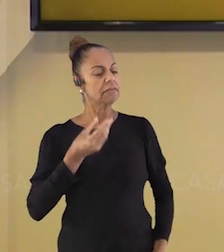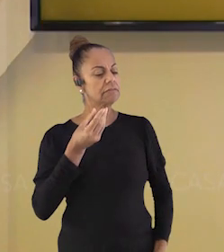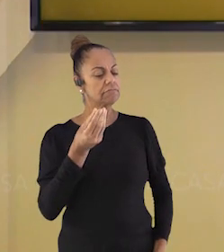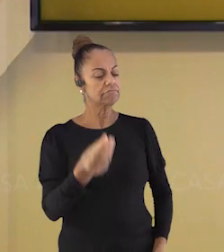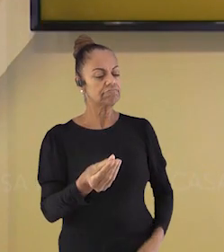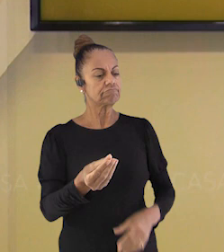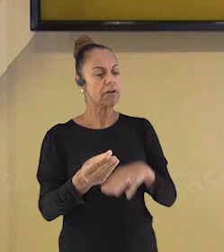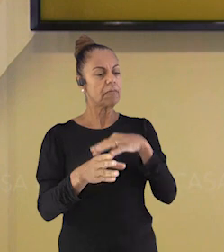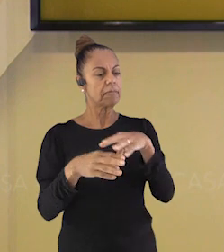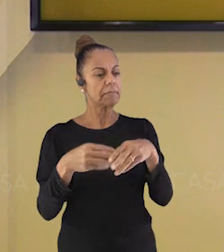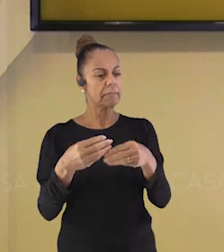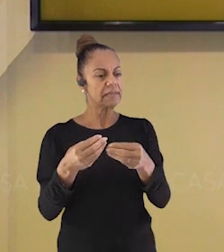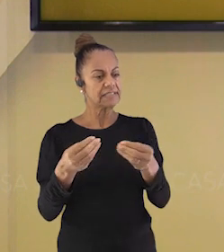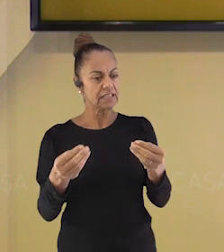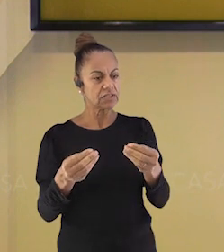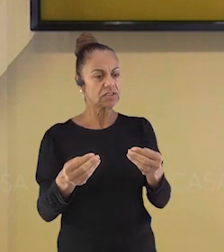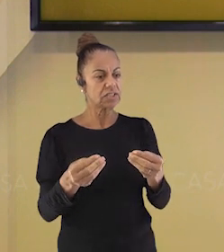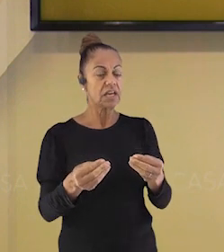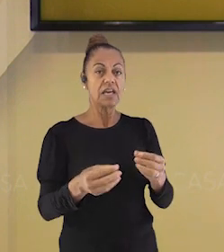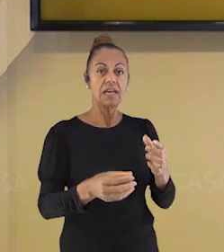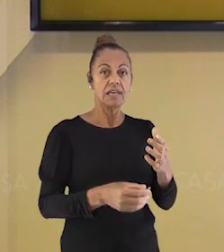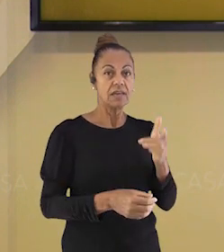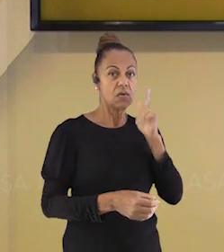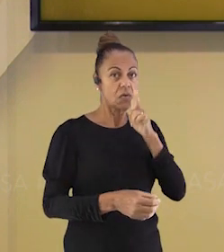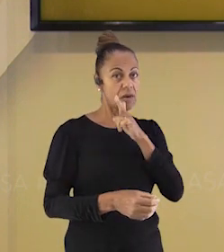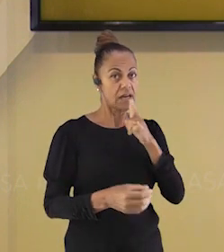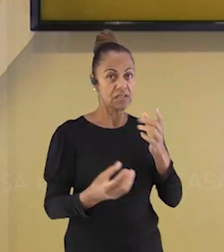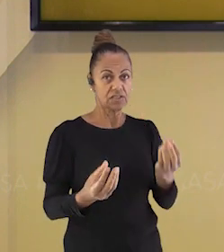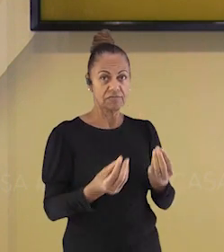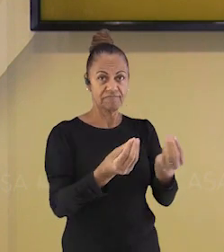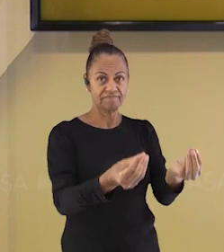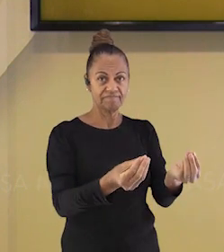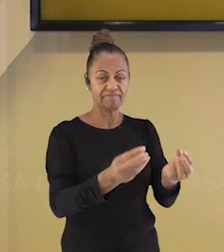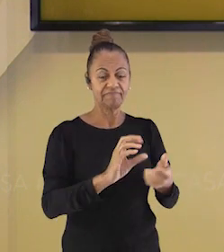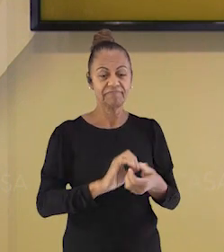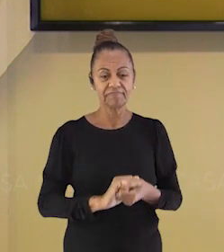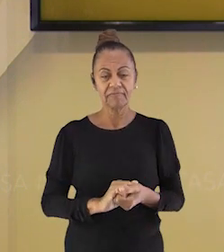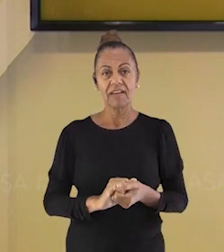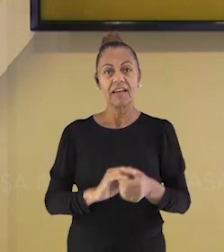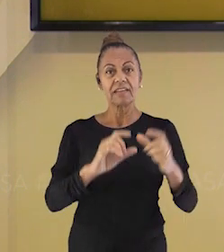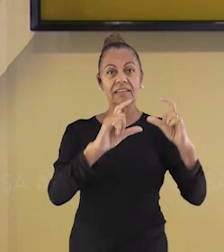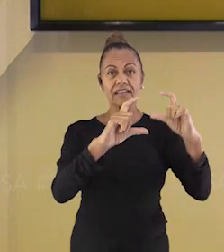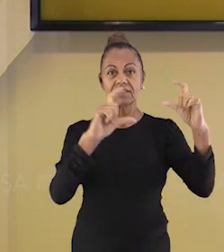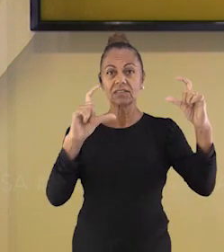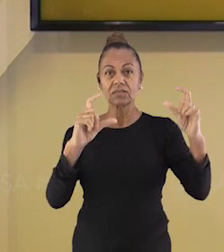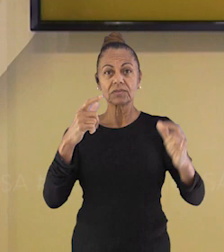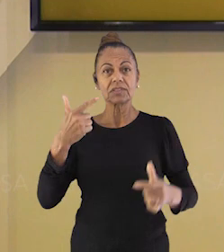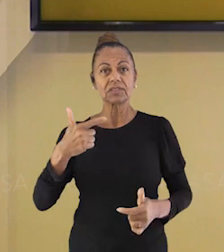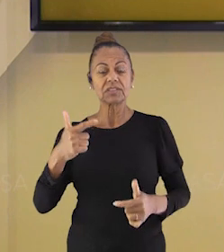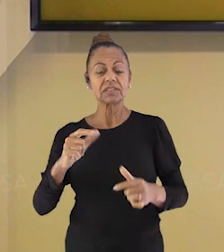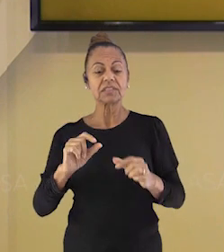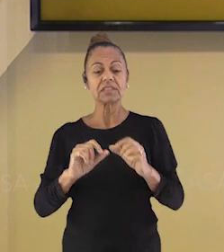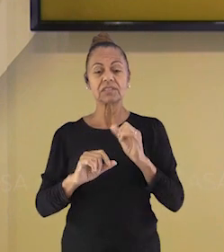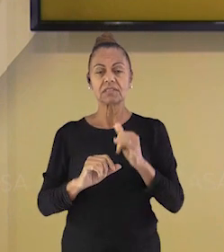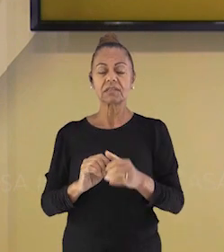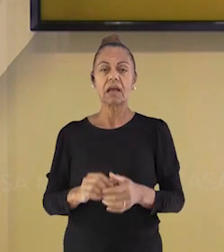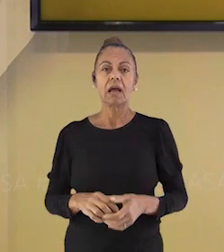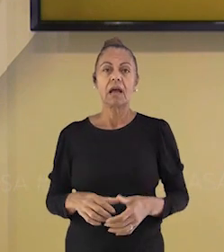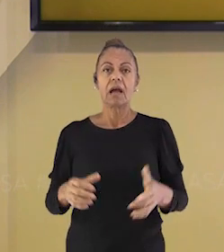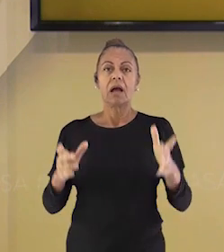Aqui está o brinde e o lanche. Na segunda tirinha, o diálogo entre os personagens